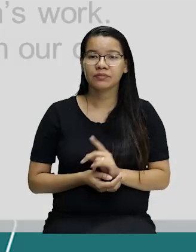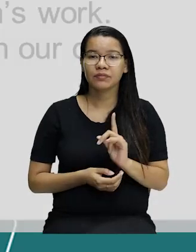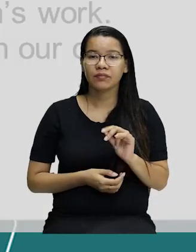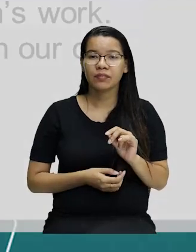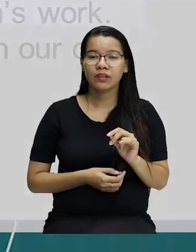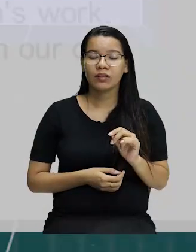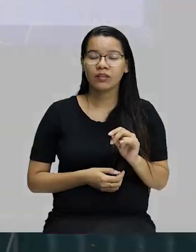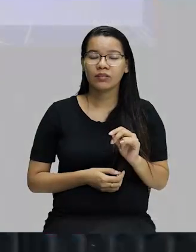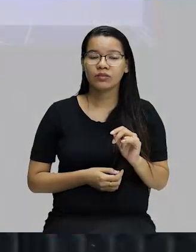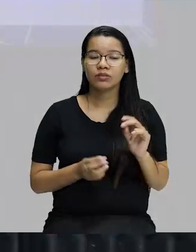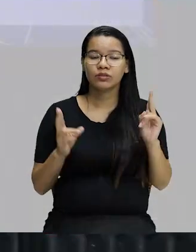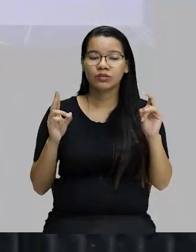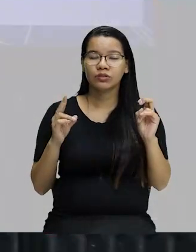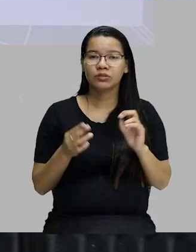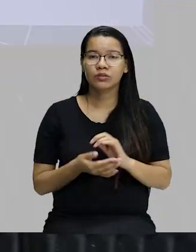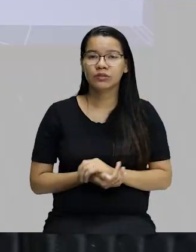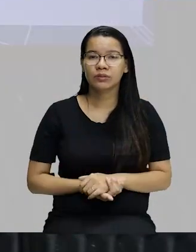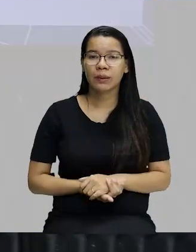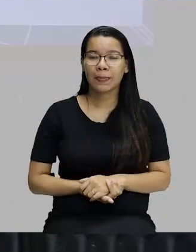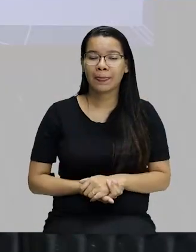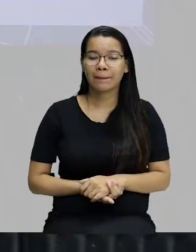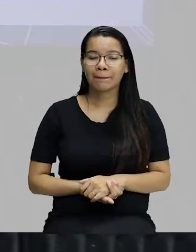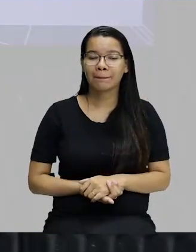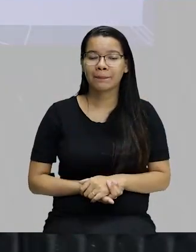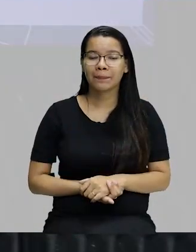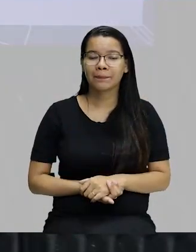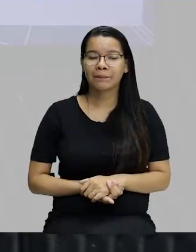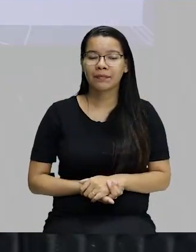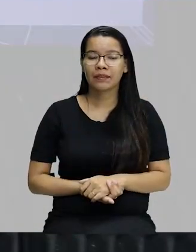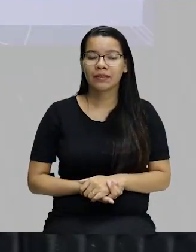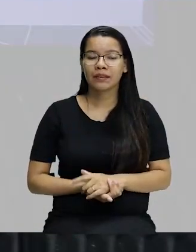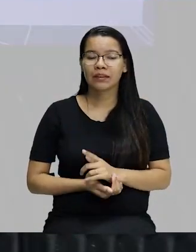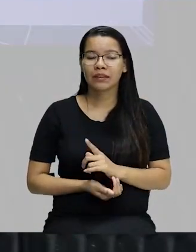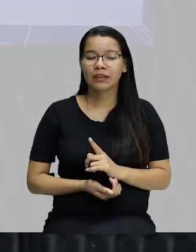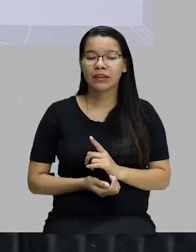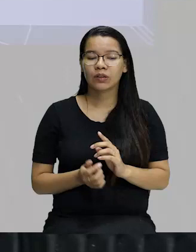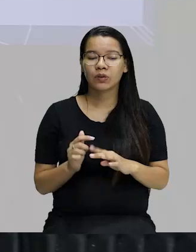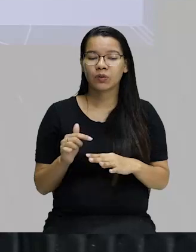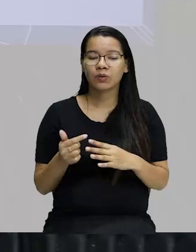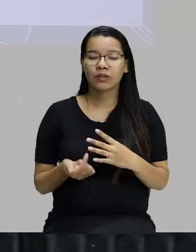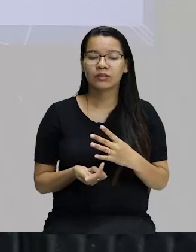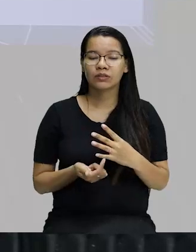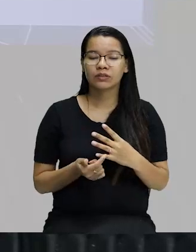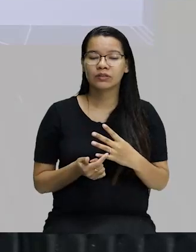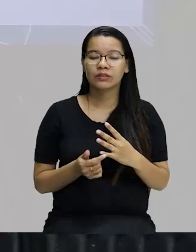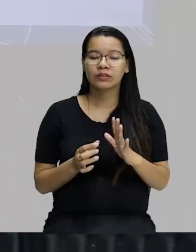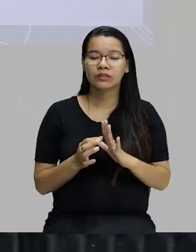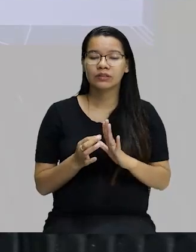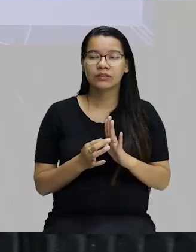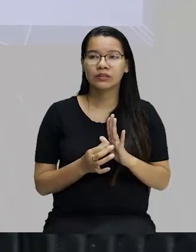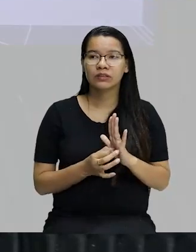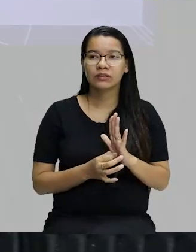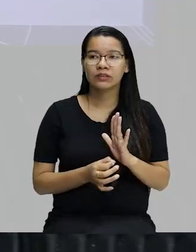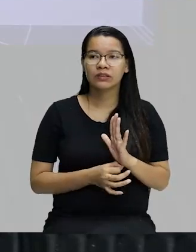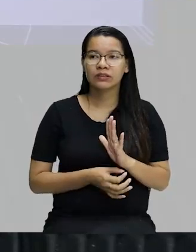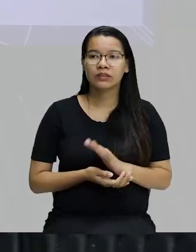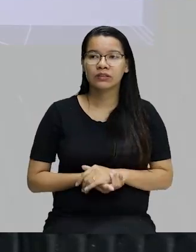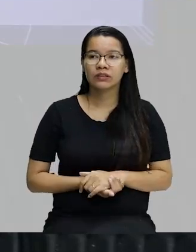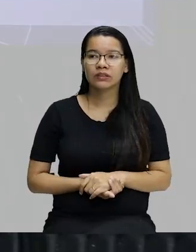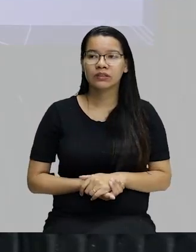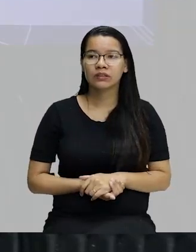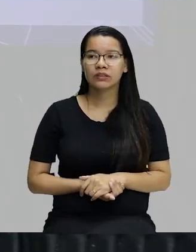texto é Our Daily Bread. É um texto que tem 4 itens, foi recortado para que a gente